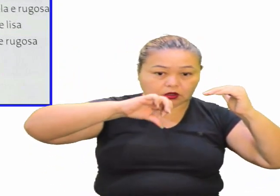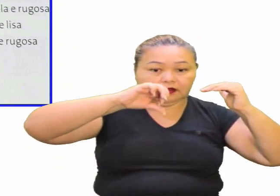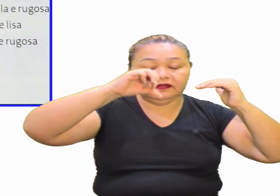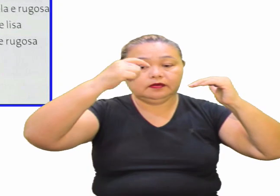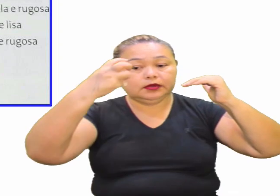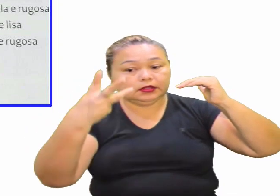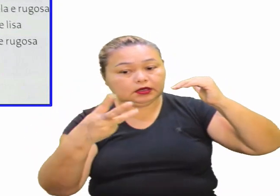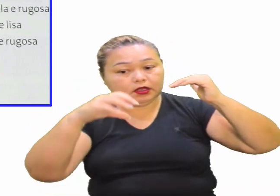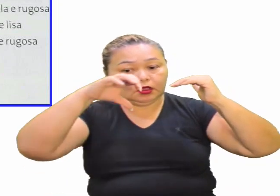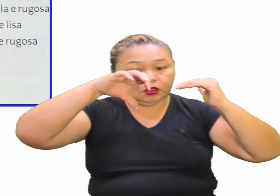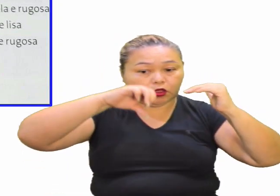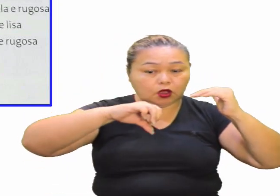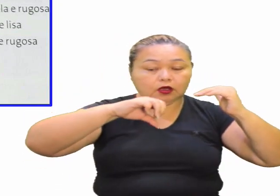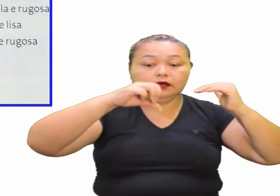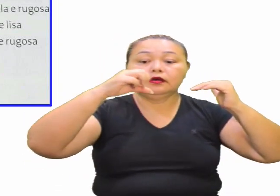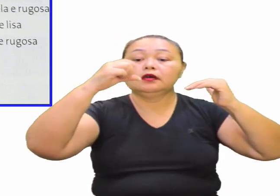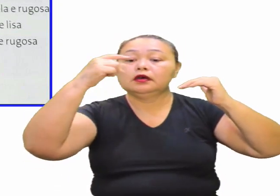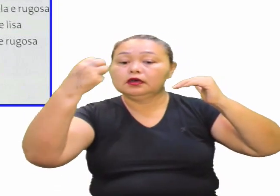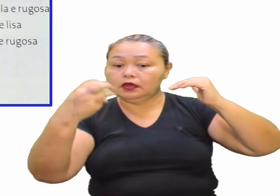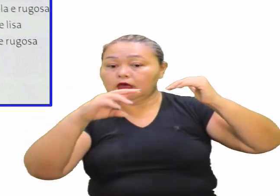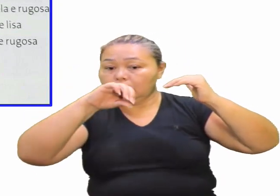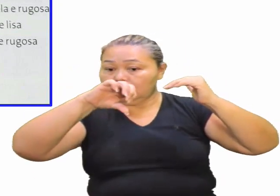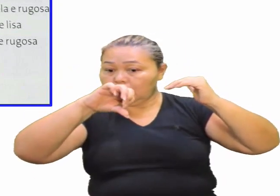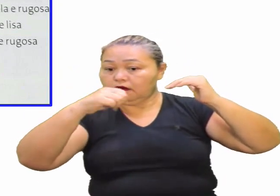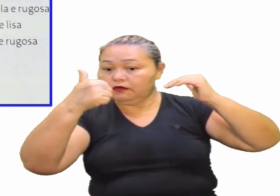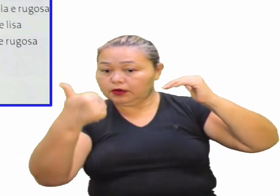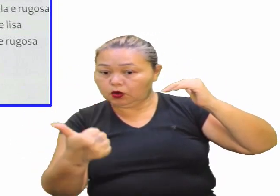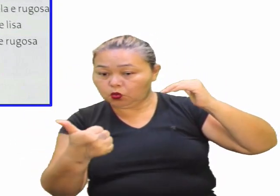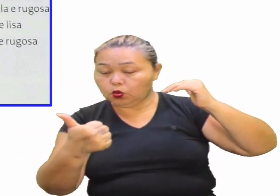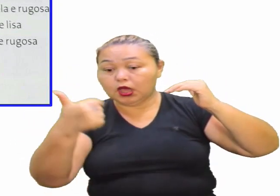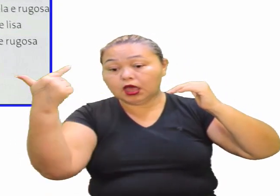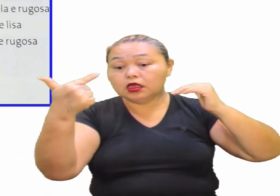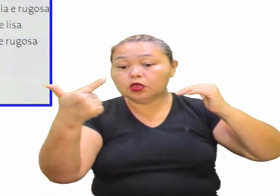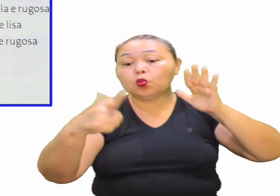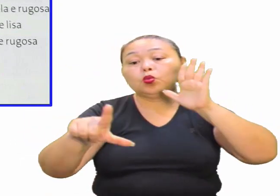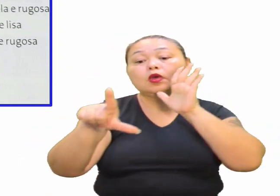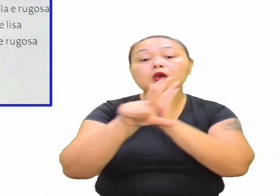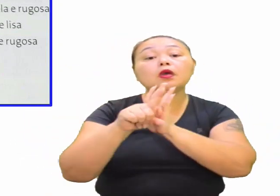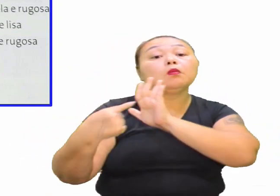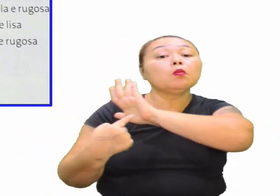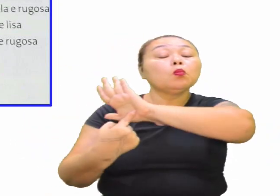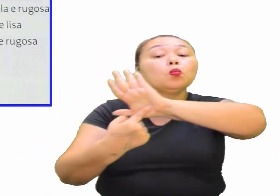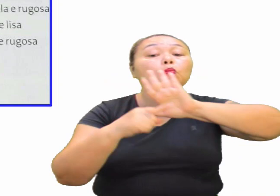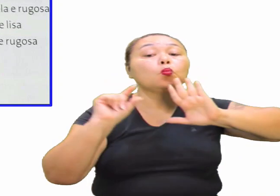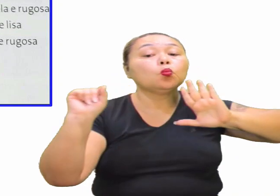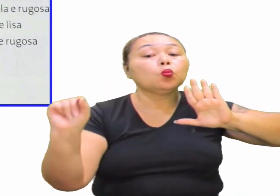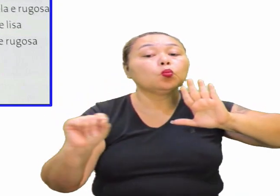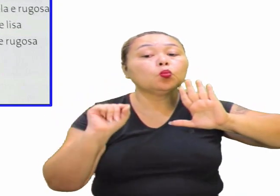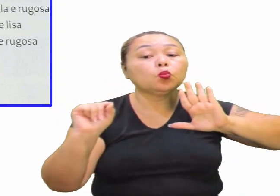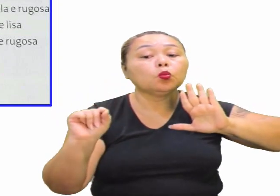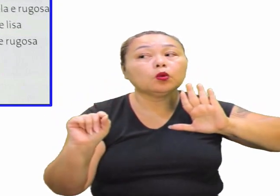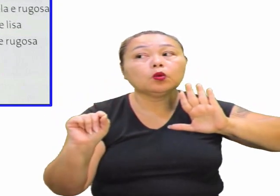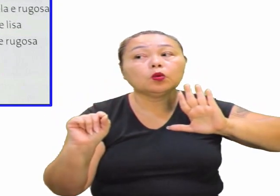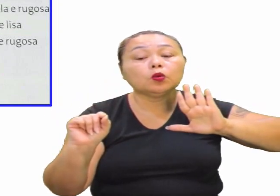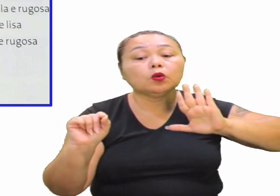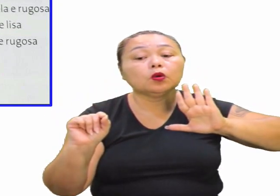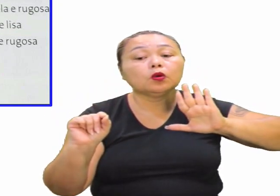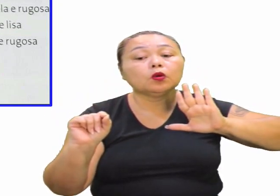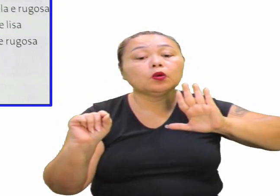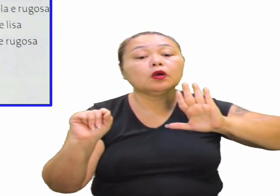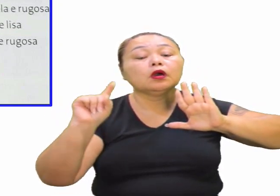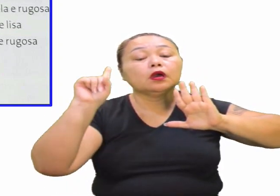9:3:1, segunda lei. E a segunda lei, professor, ela retrata o quê? Ela retrata a